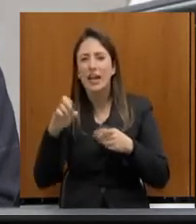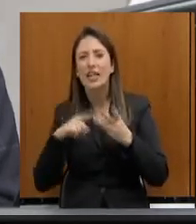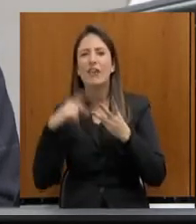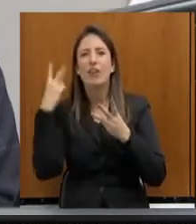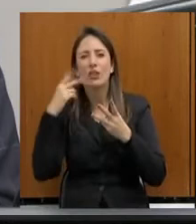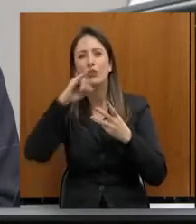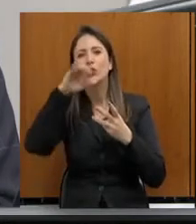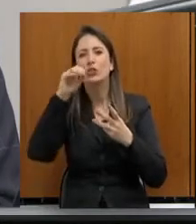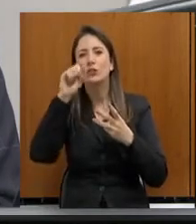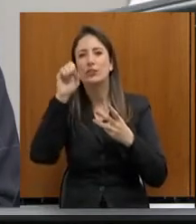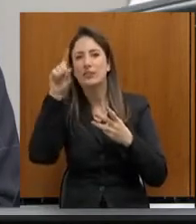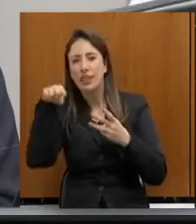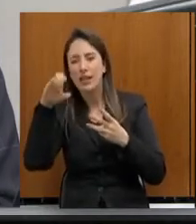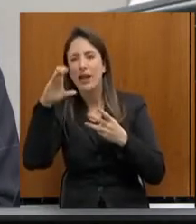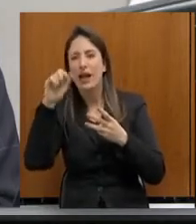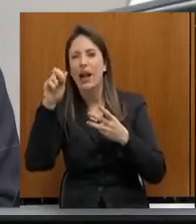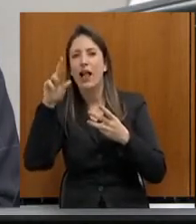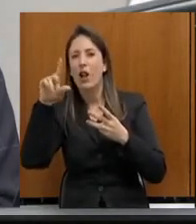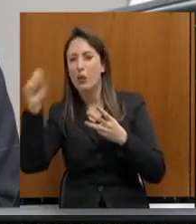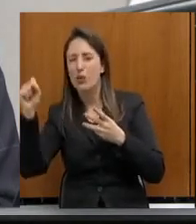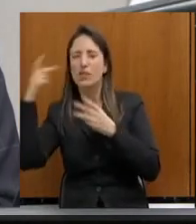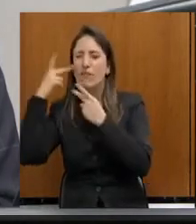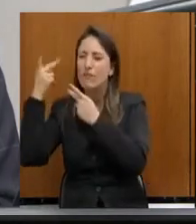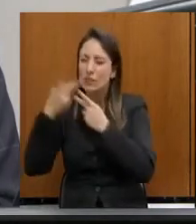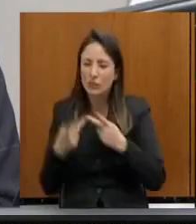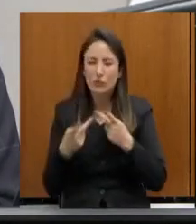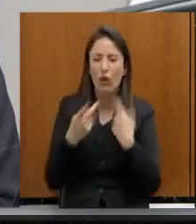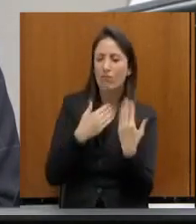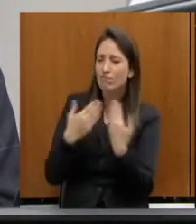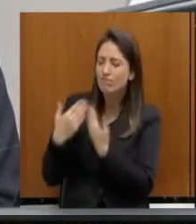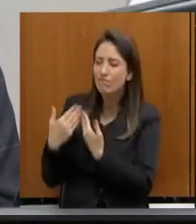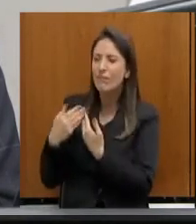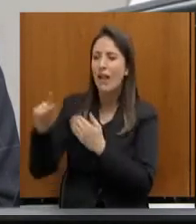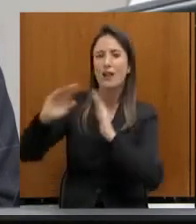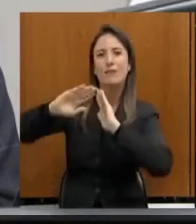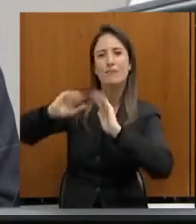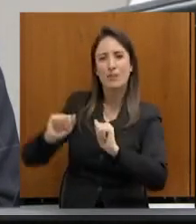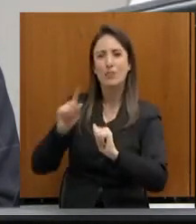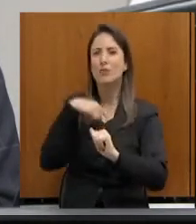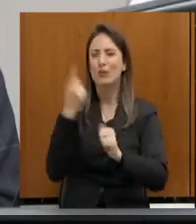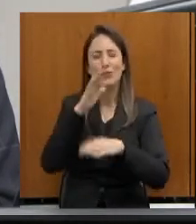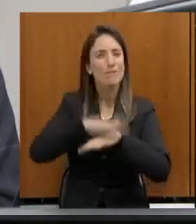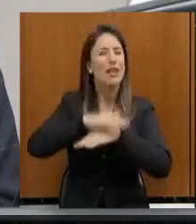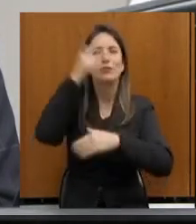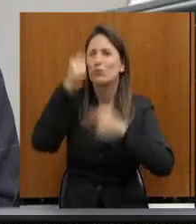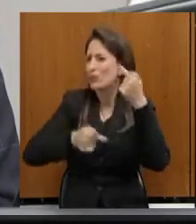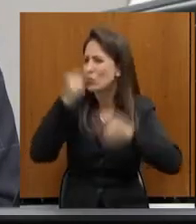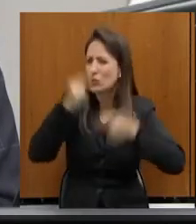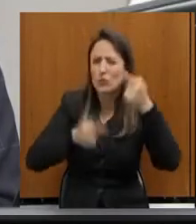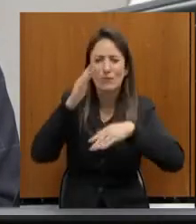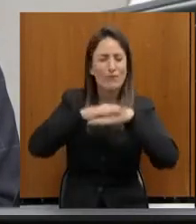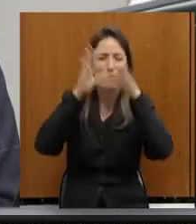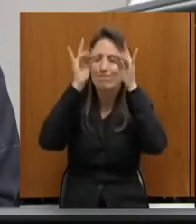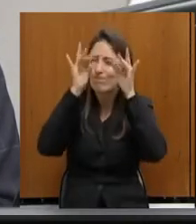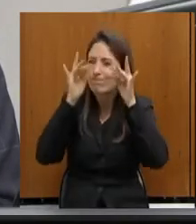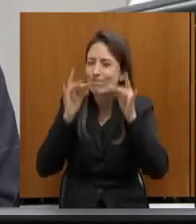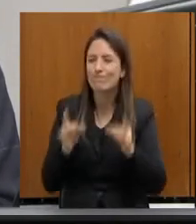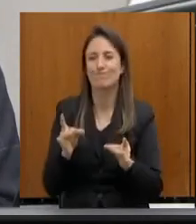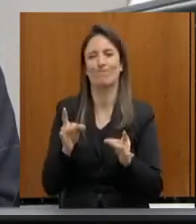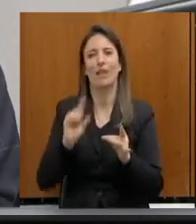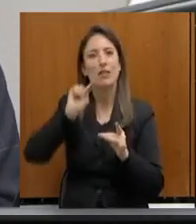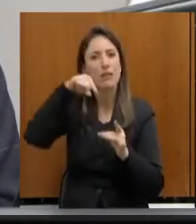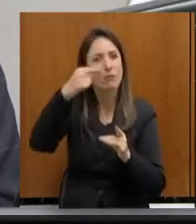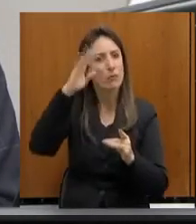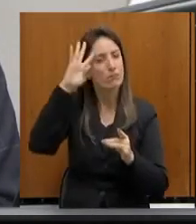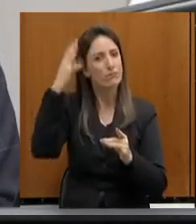José Carlos solicitando que nós ampliação da discussão antes de tomar uma decisão e esta decisão